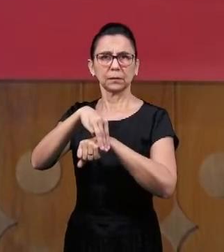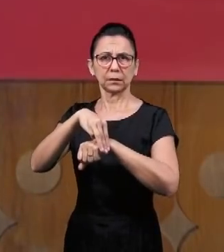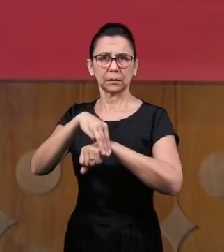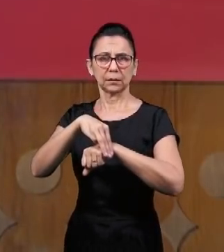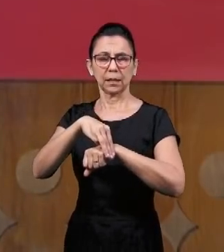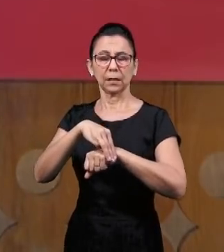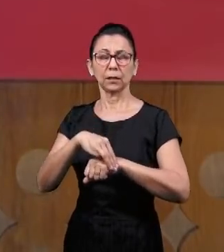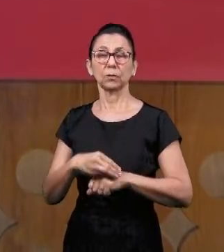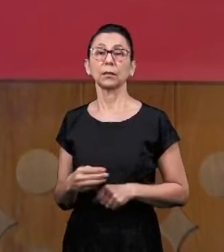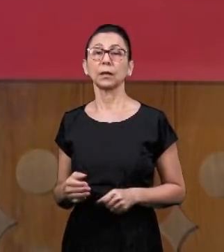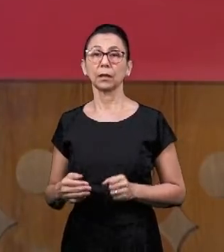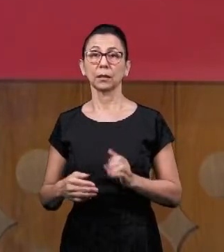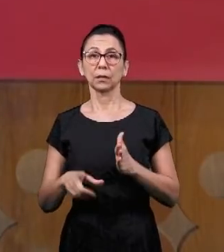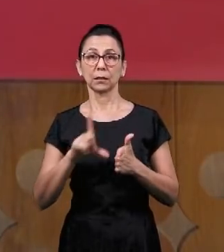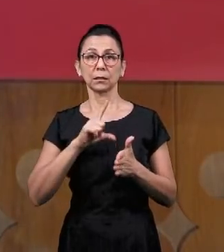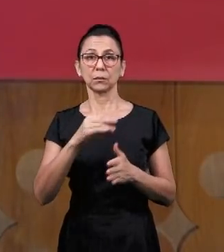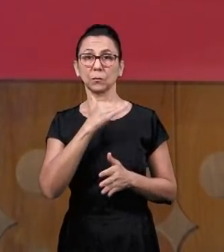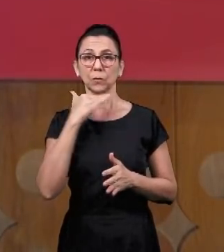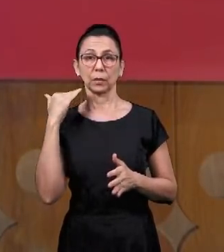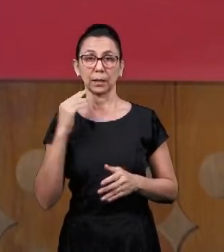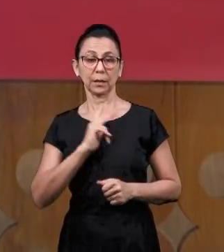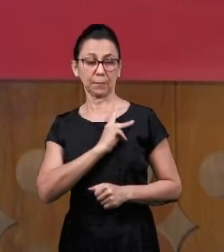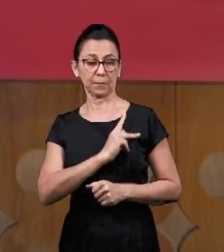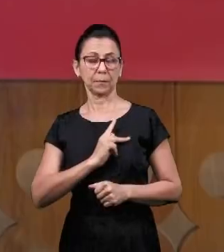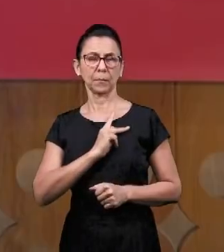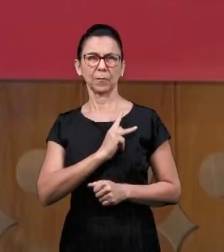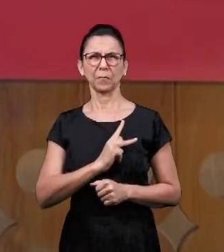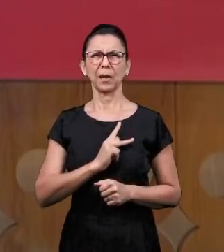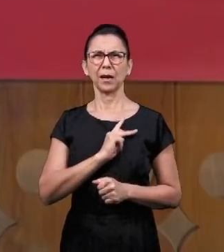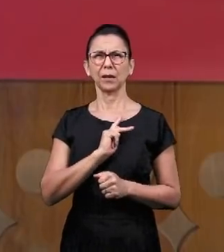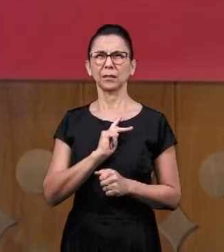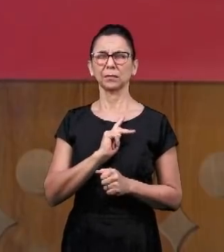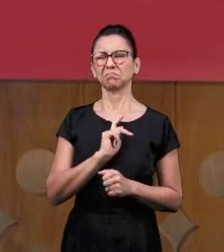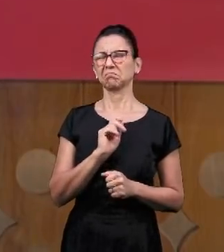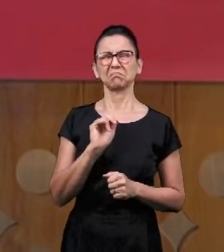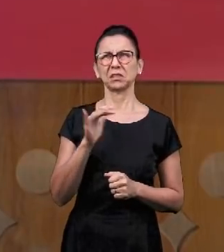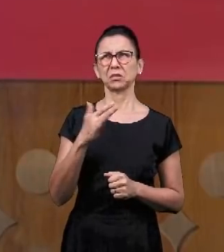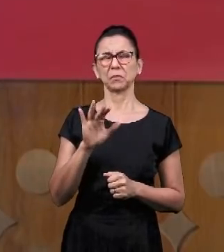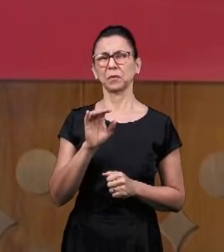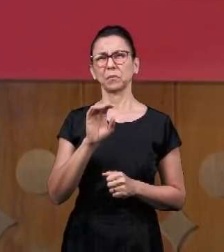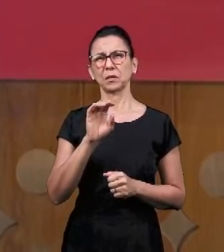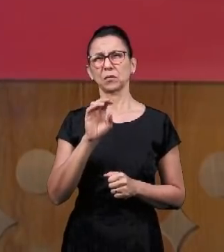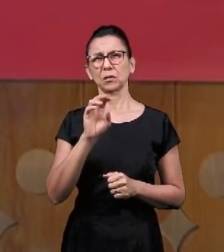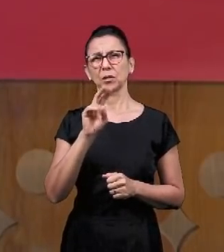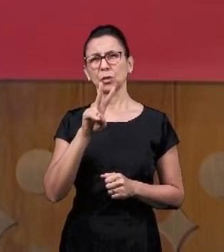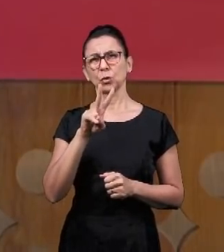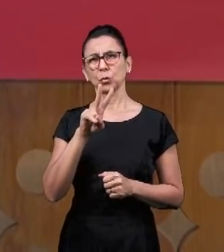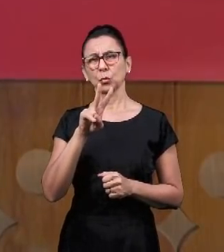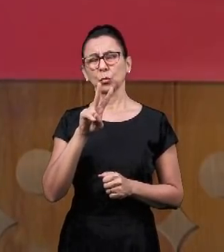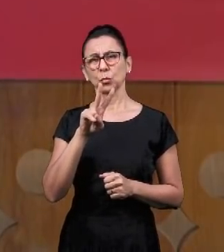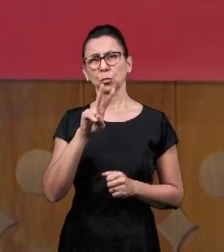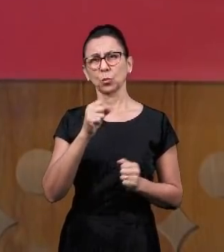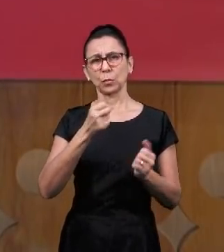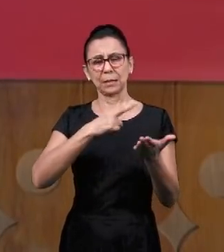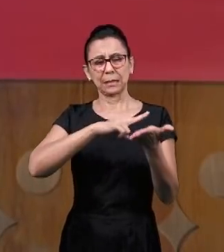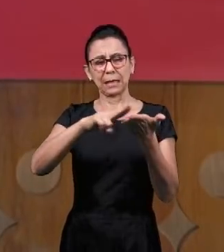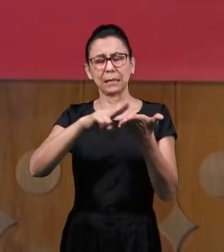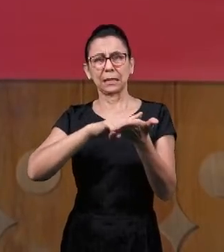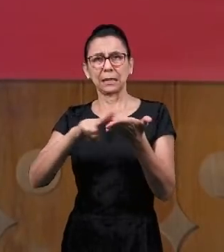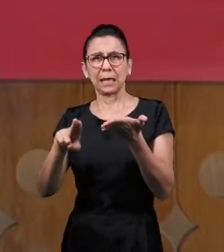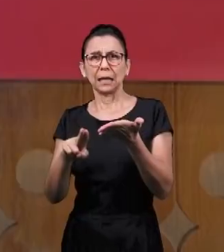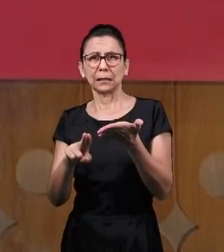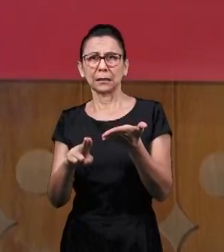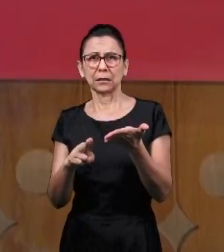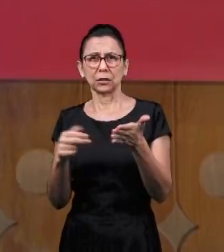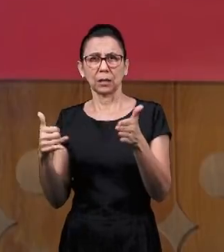de morrer, nas suas últimas 2 cartas, preso, quando ele escreve a Timóteo, ele diz, não despreze, eu vou morrer,